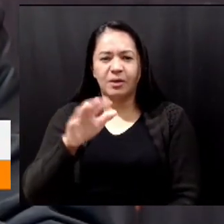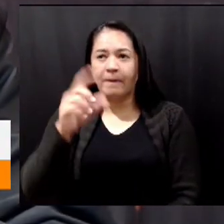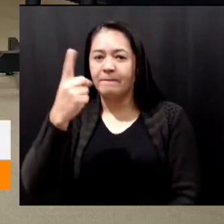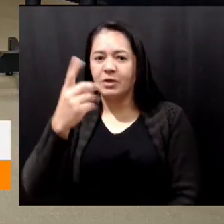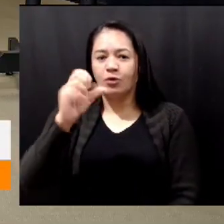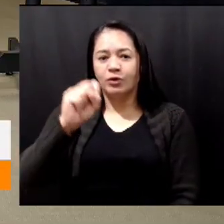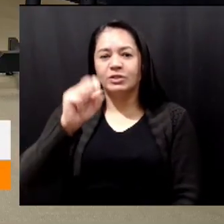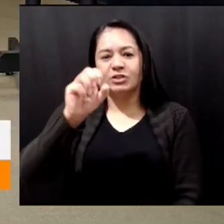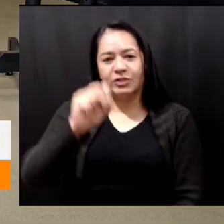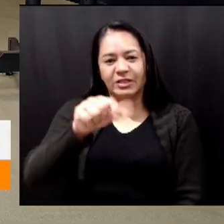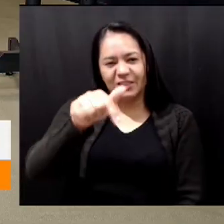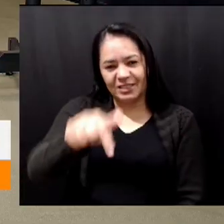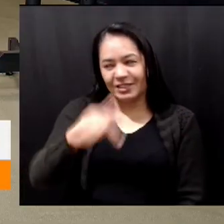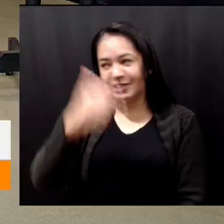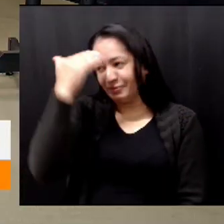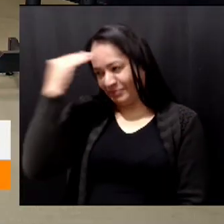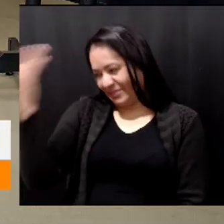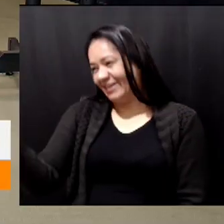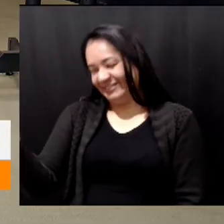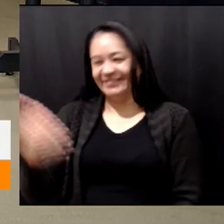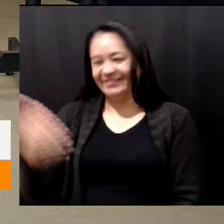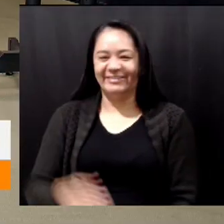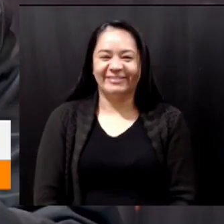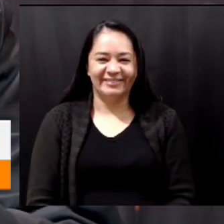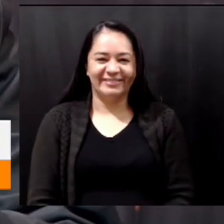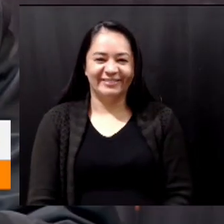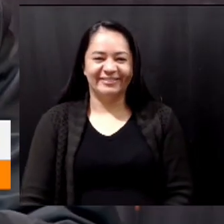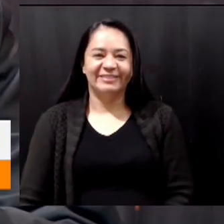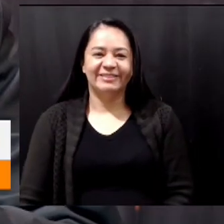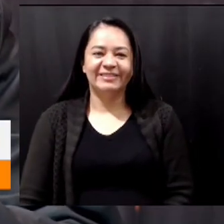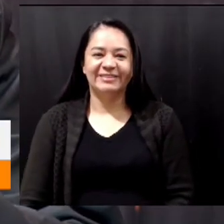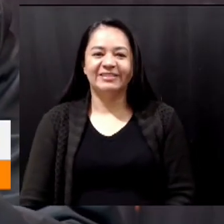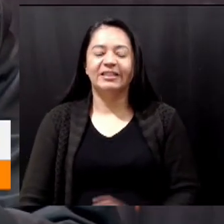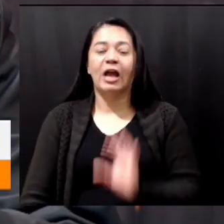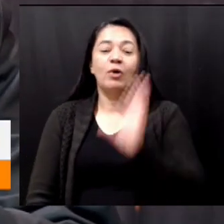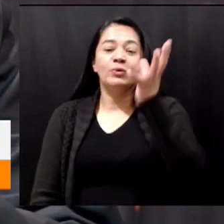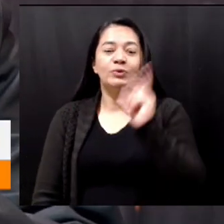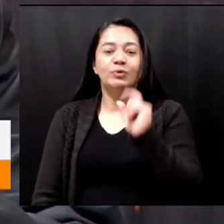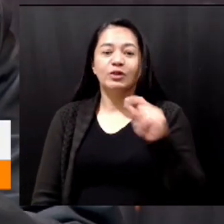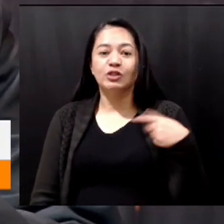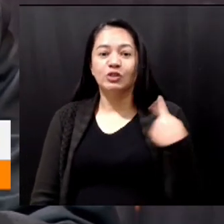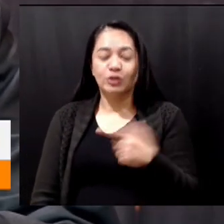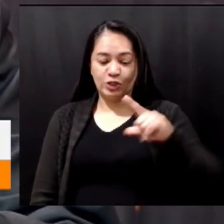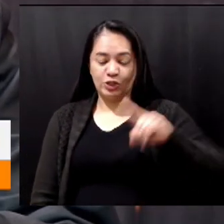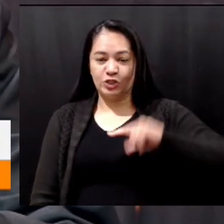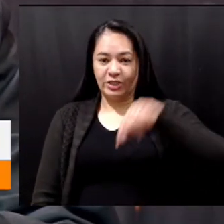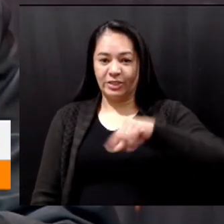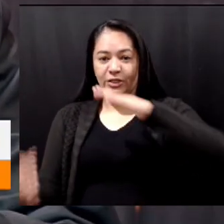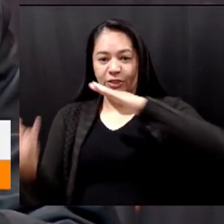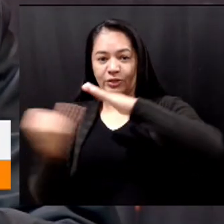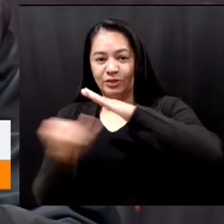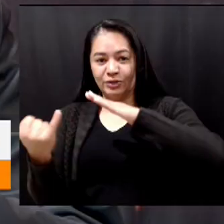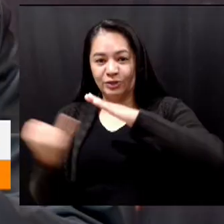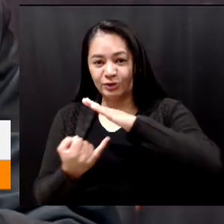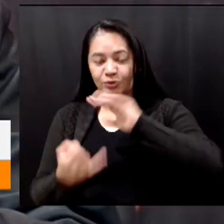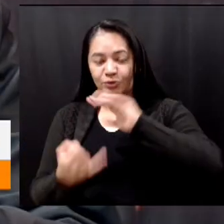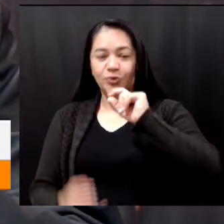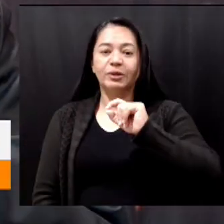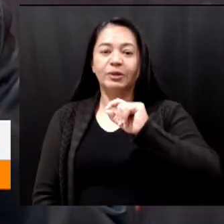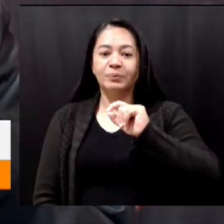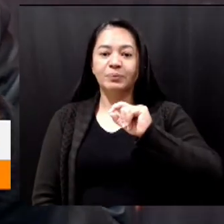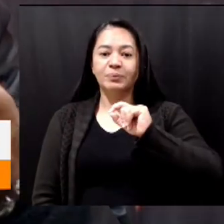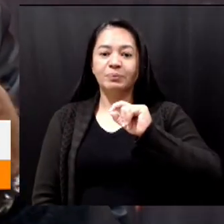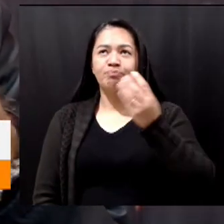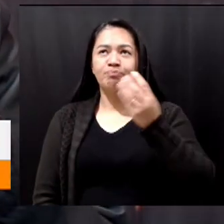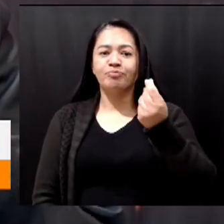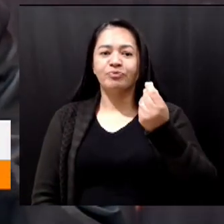Edu. Então, o que acabou acontecendo? A gente tinha aqui no Instituto Agronômico, nessa época, um gabinete